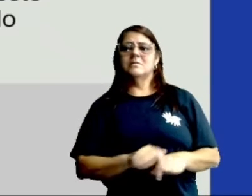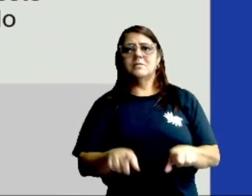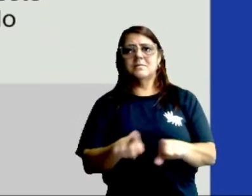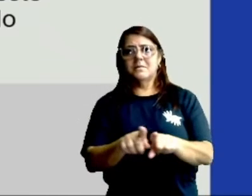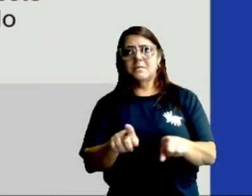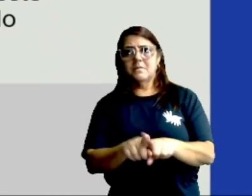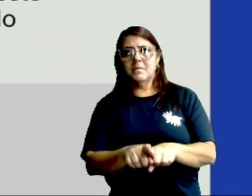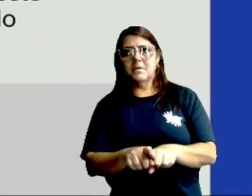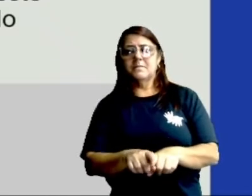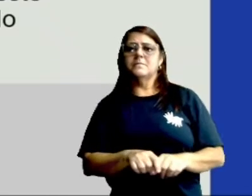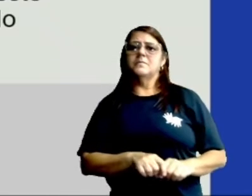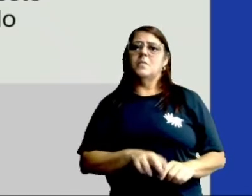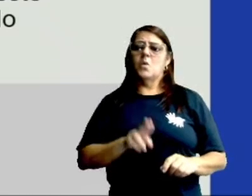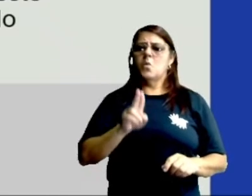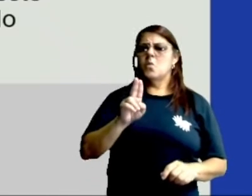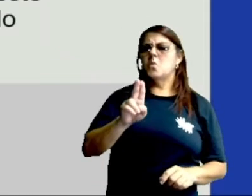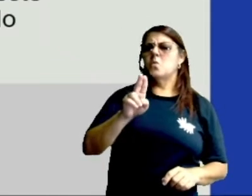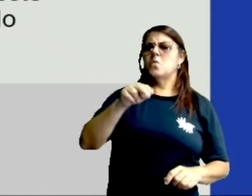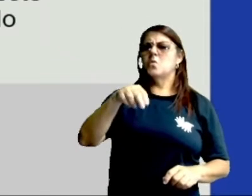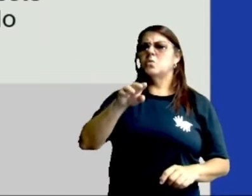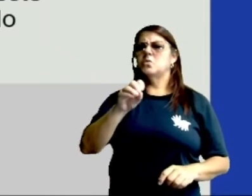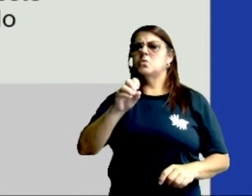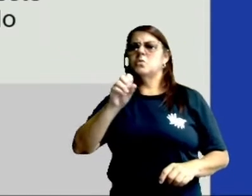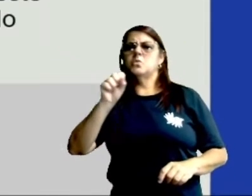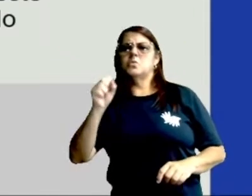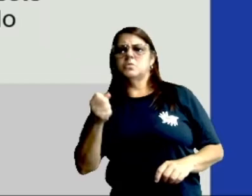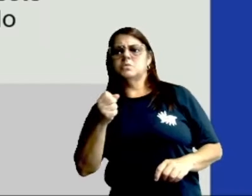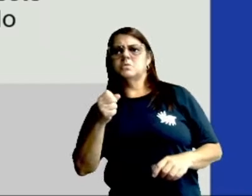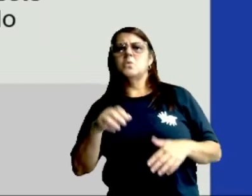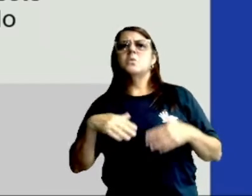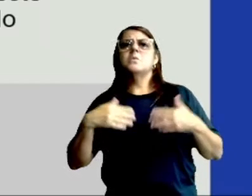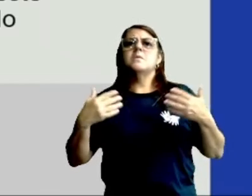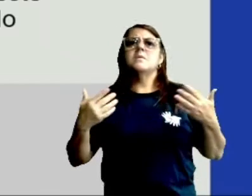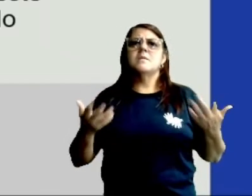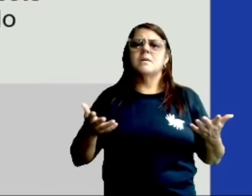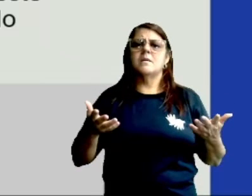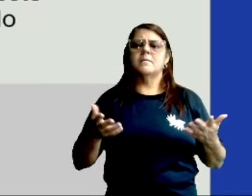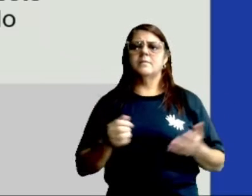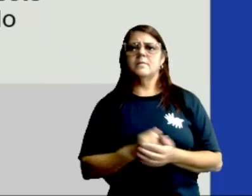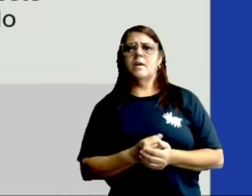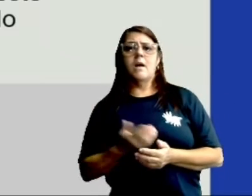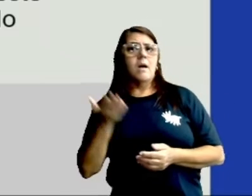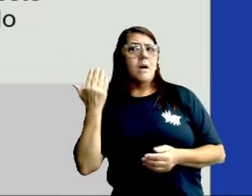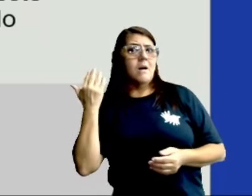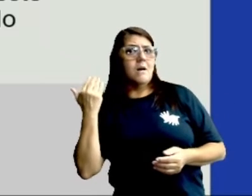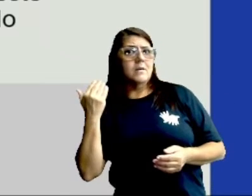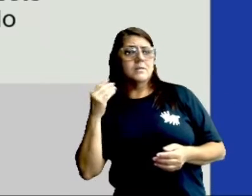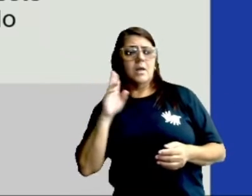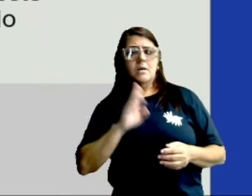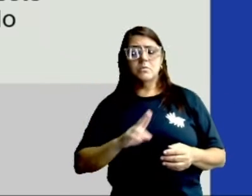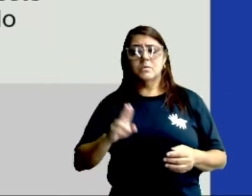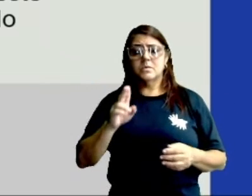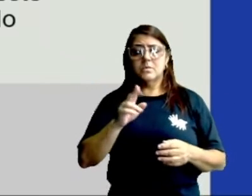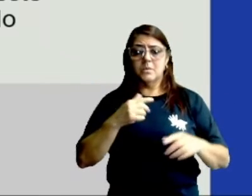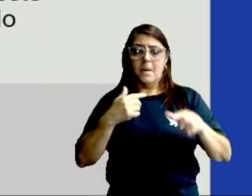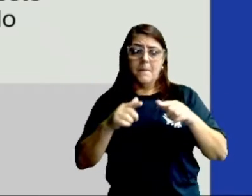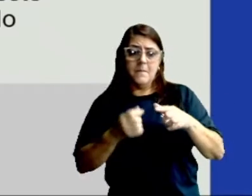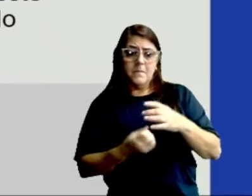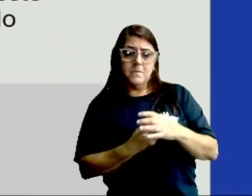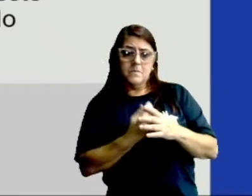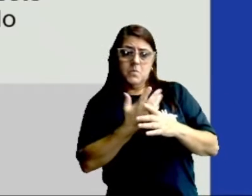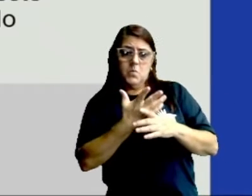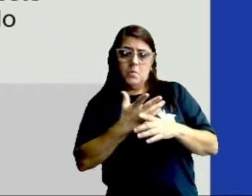Lima o fertilizante do húmus Professor o que esse Li e o que é esse umas era a matéria orgânica